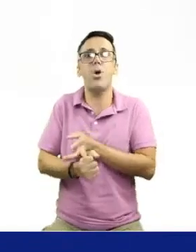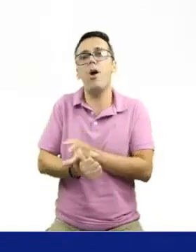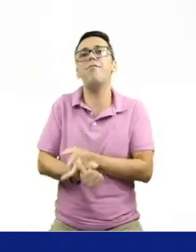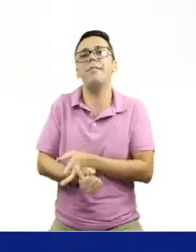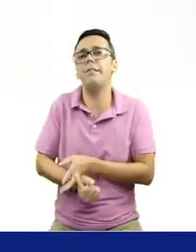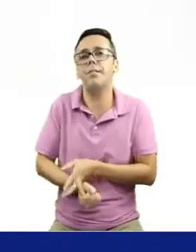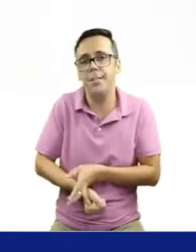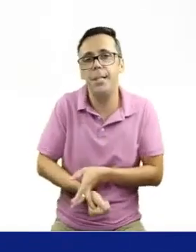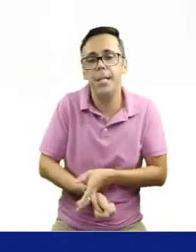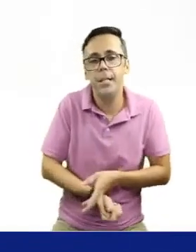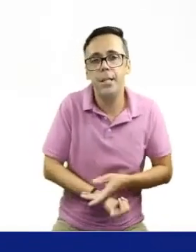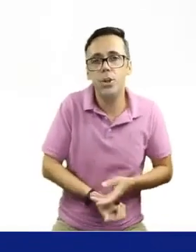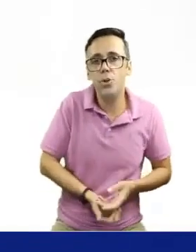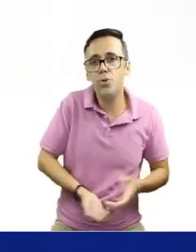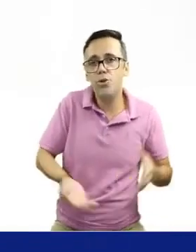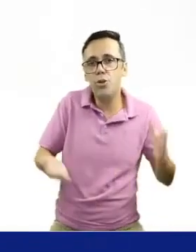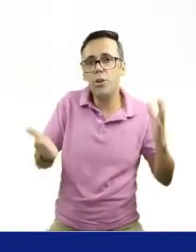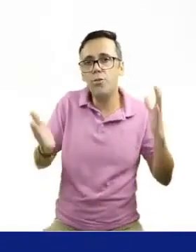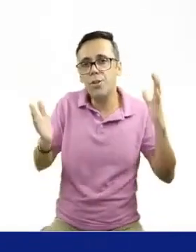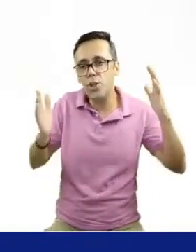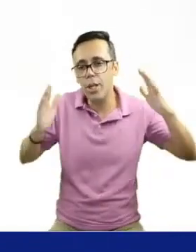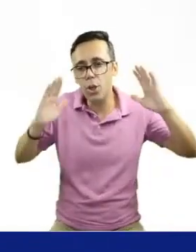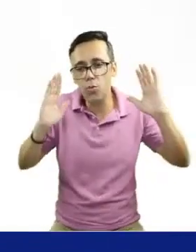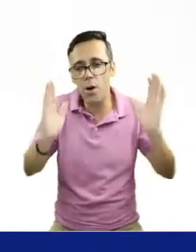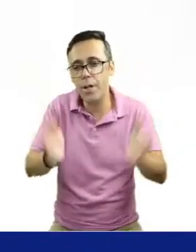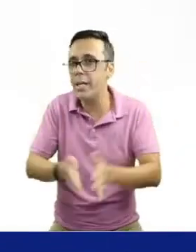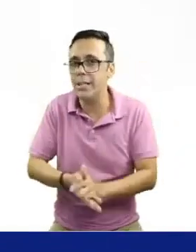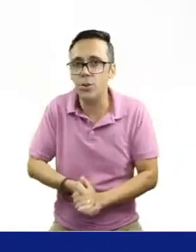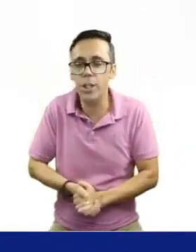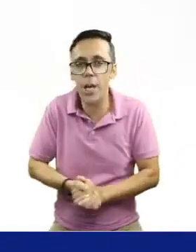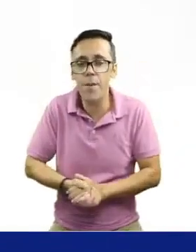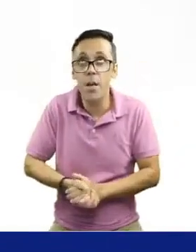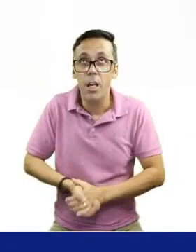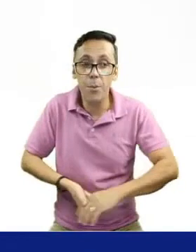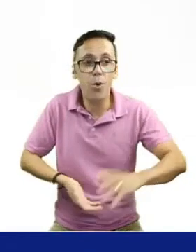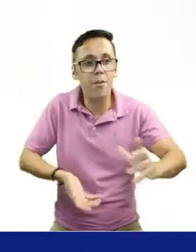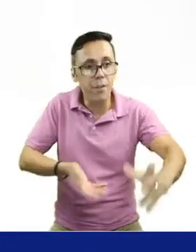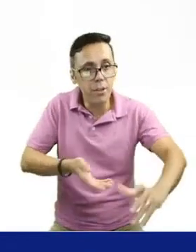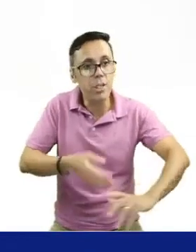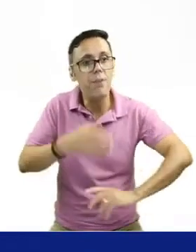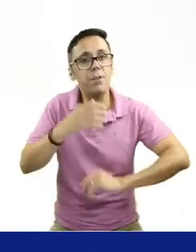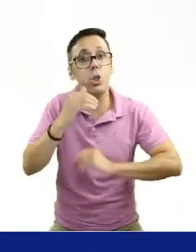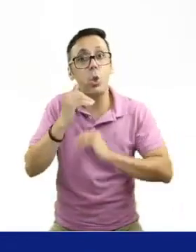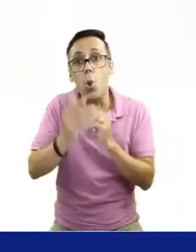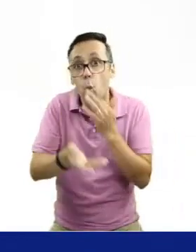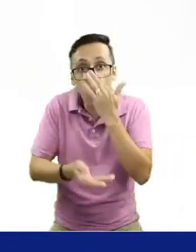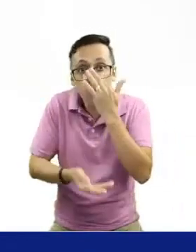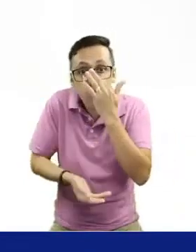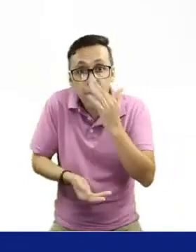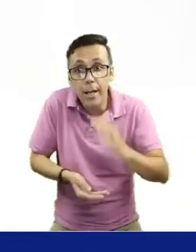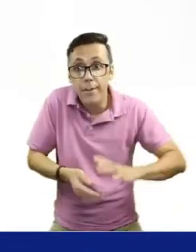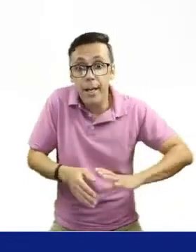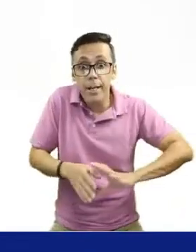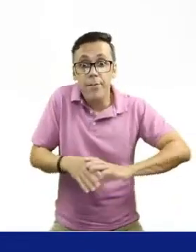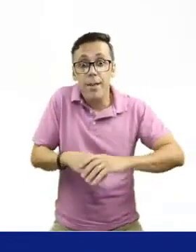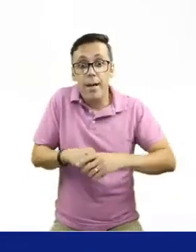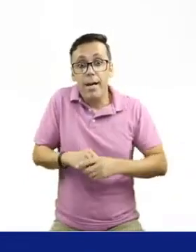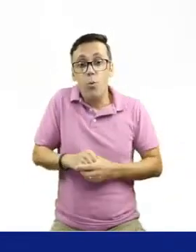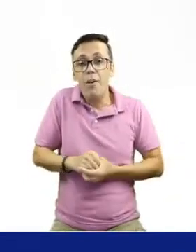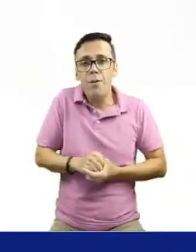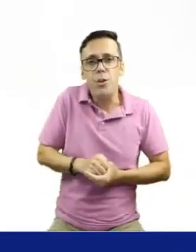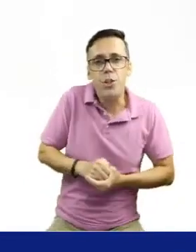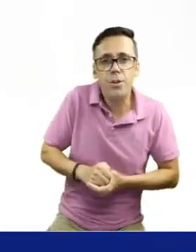hora da prova em si então sugiro que você chegue uma hora antes Ok lembro que uma vez eu tava fazendo um concurso né